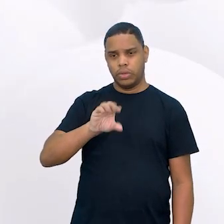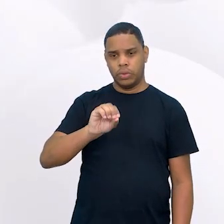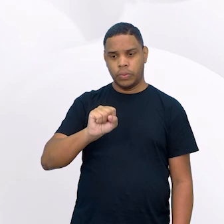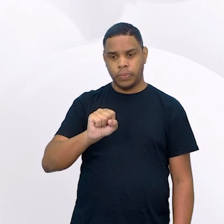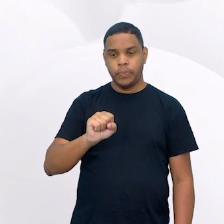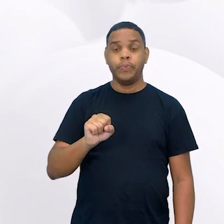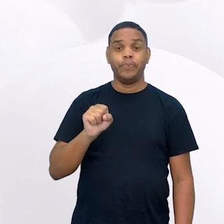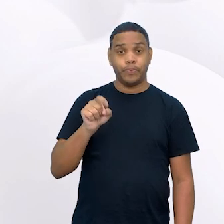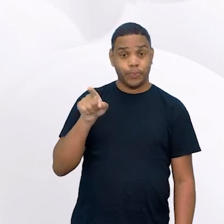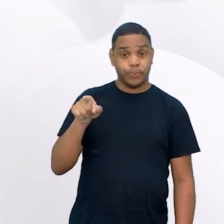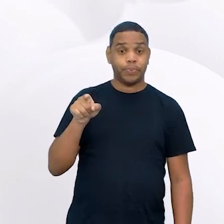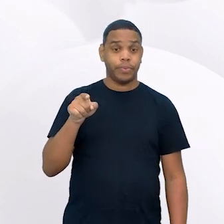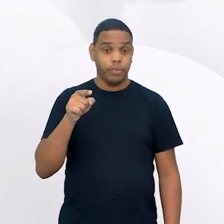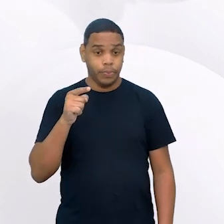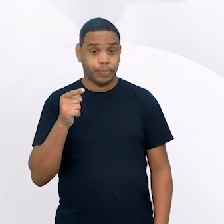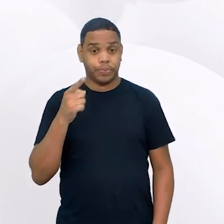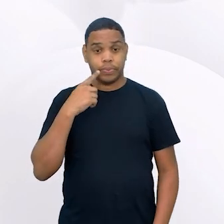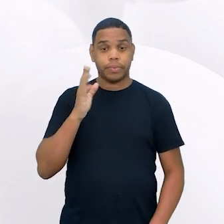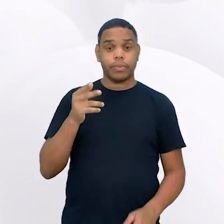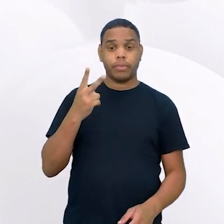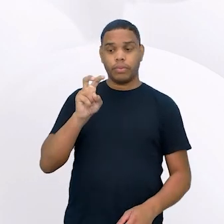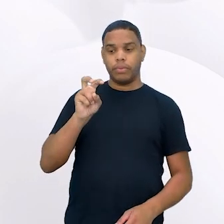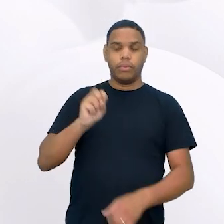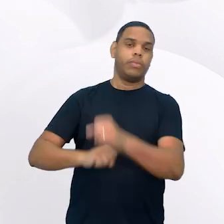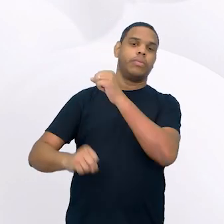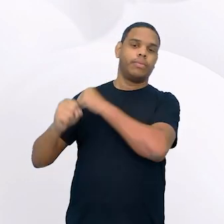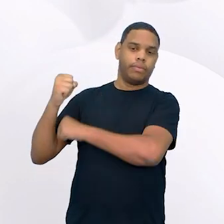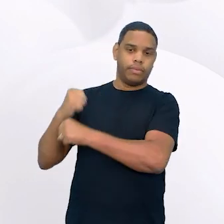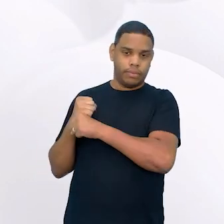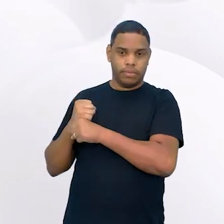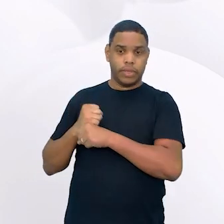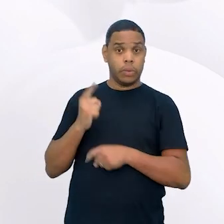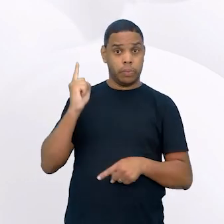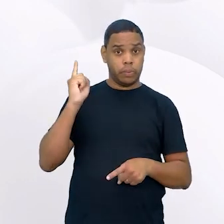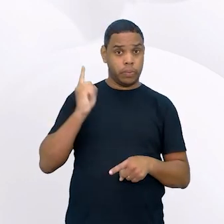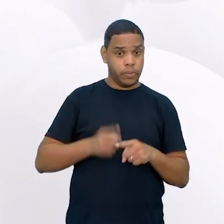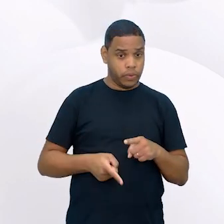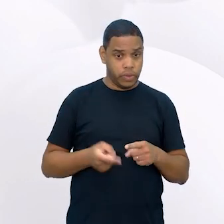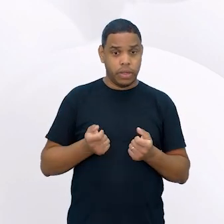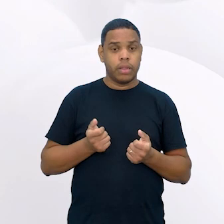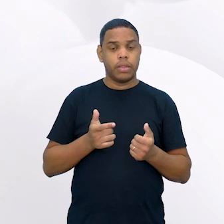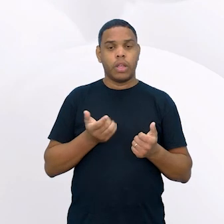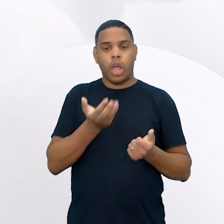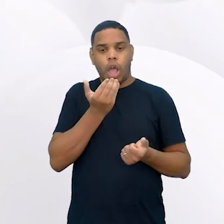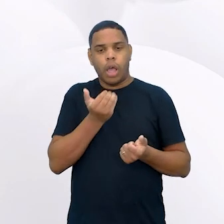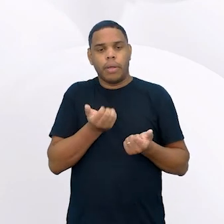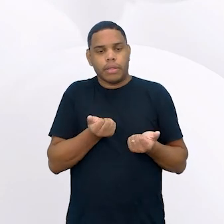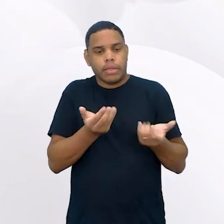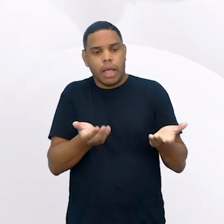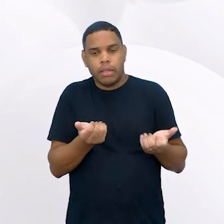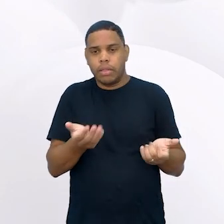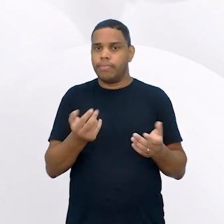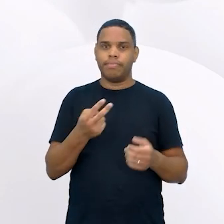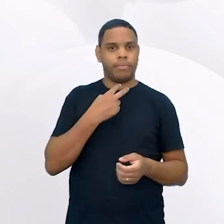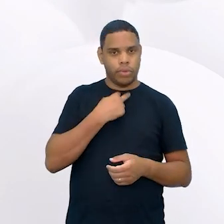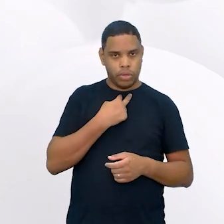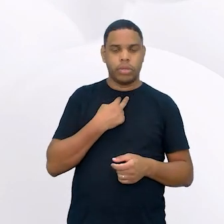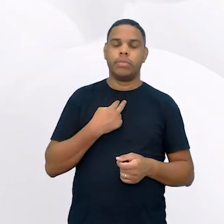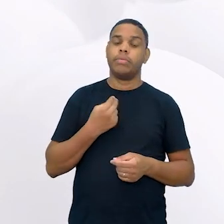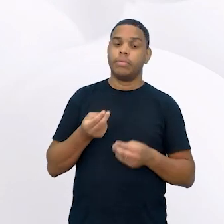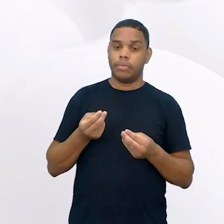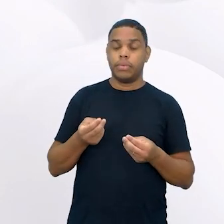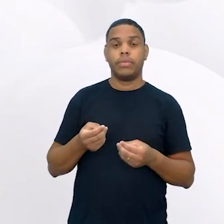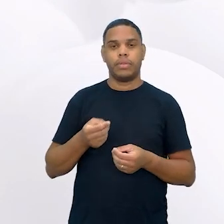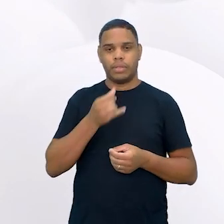desobediente civil, porque há mais de 25 anos atrás, assim, era proibido você fazer doação de alimento. Havia toda uma discussão de que,